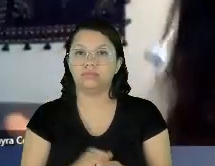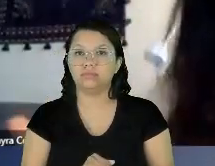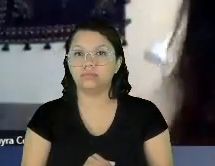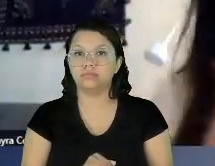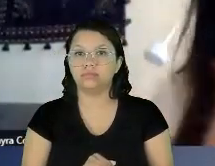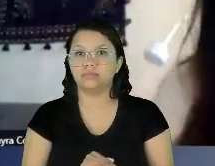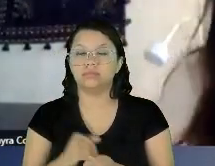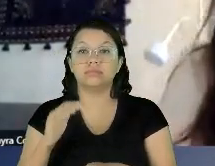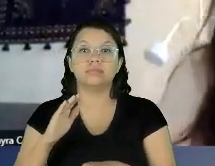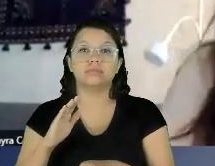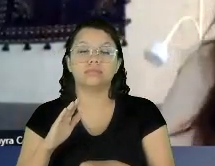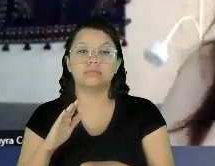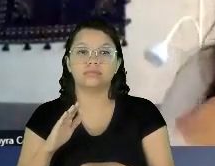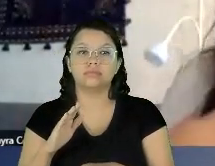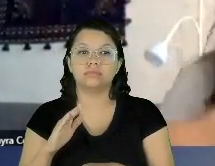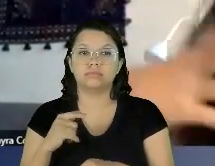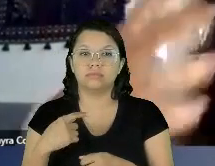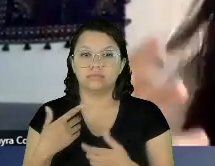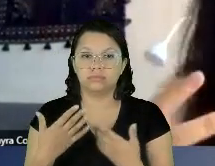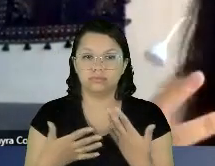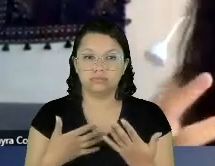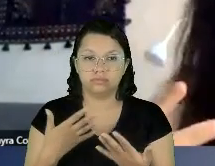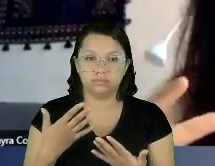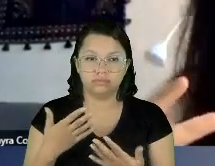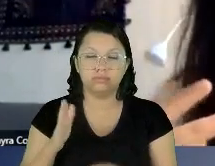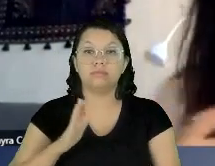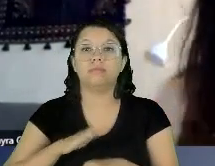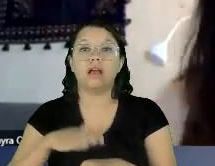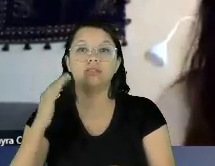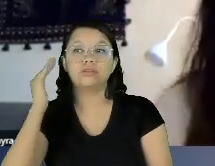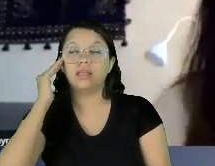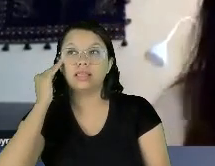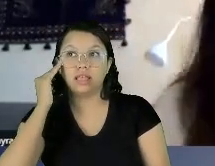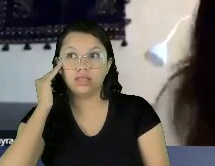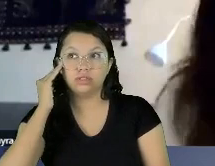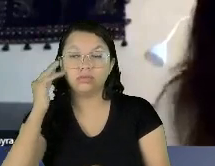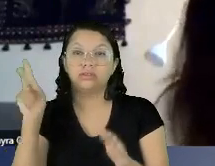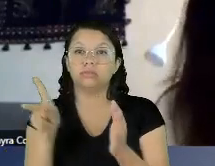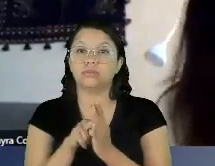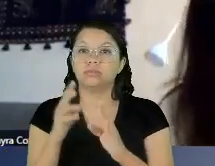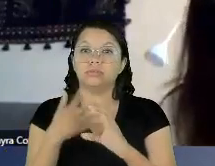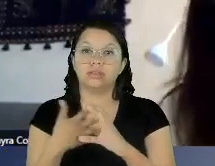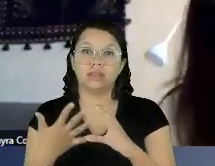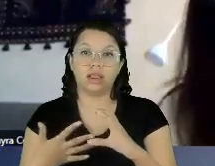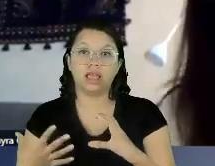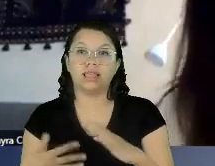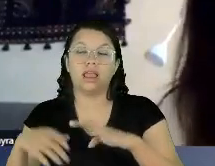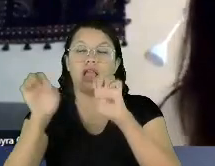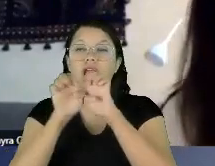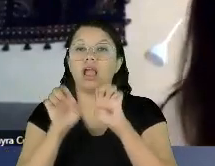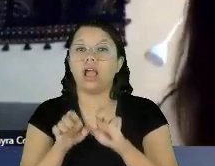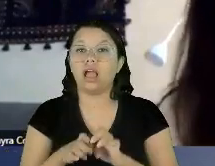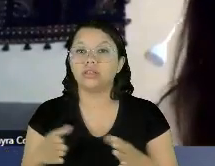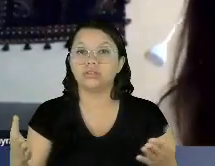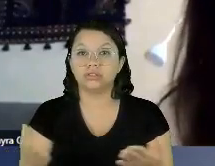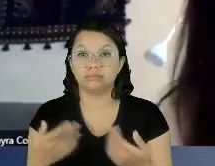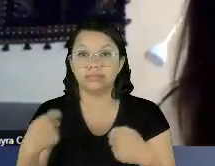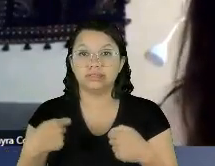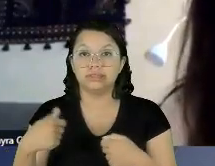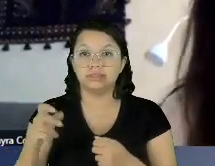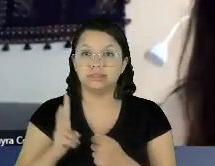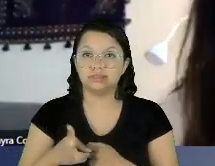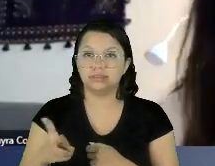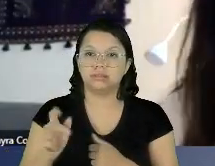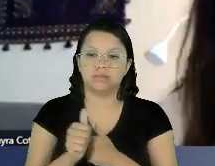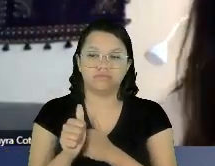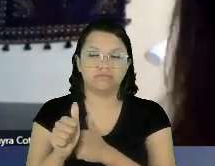Acho que vale, mas o entendimento da característica estruturante